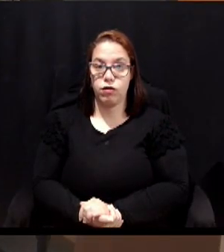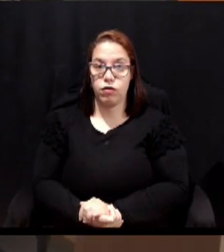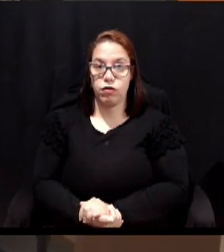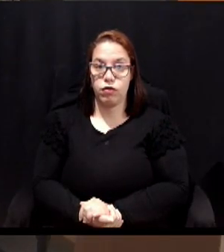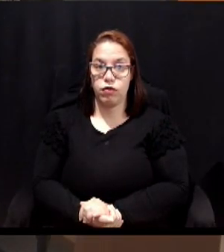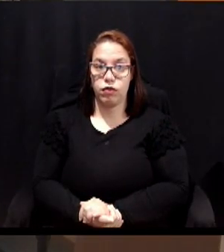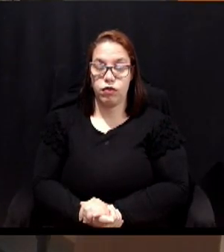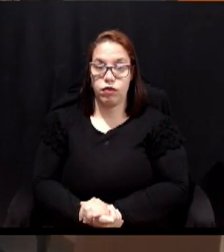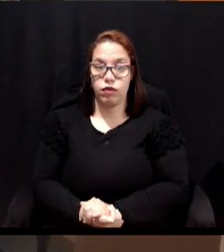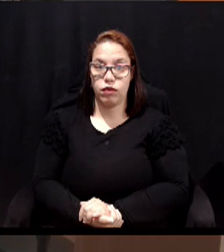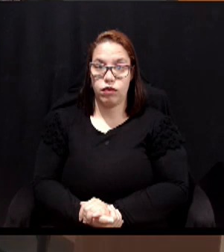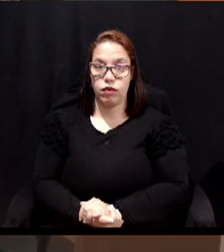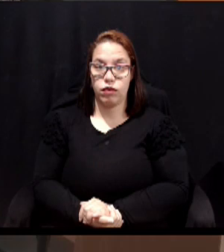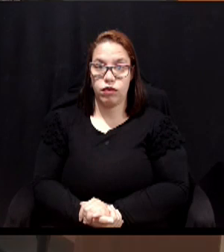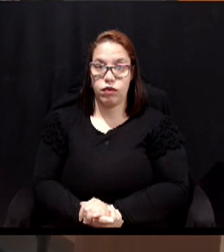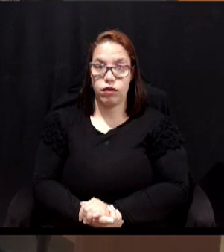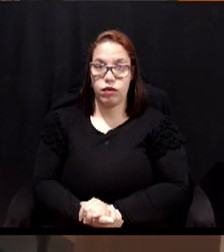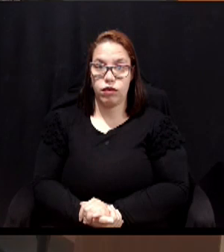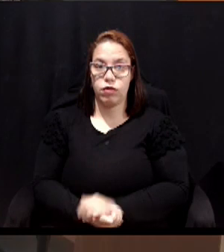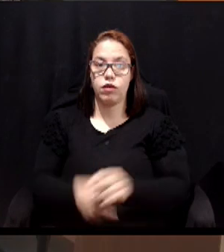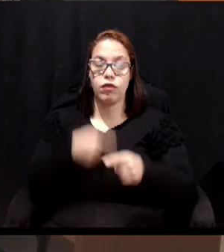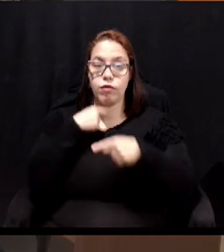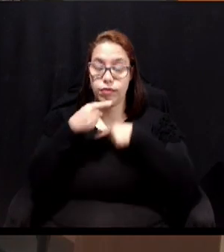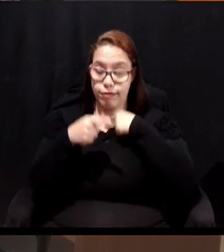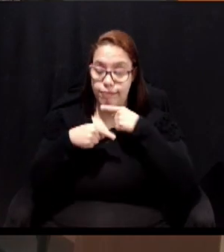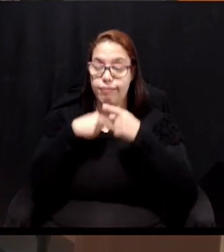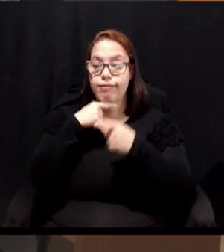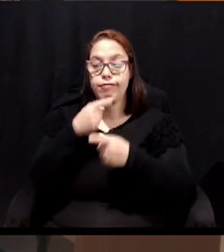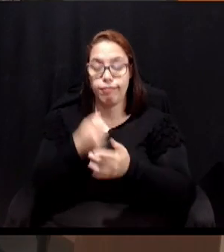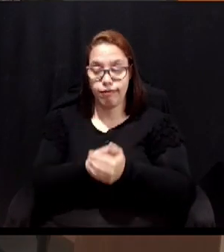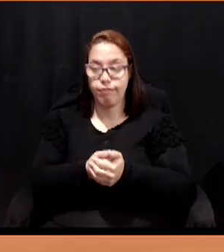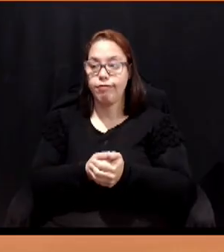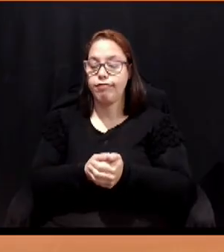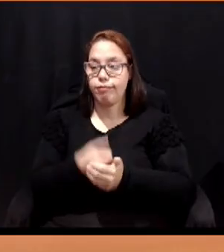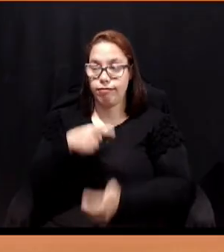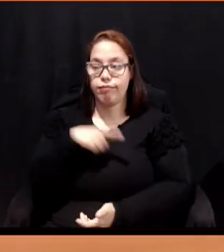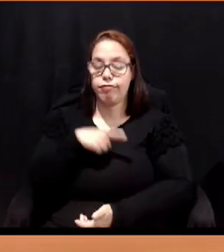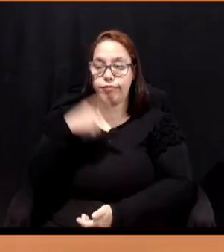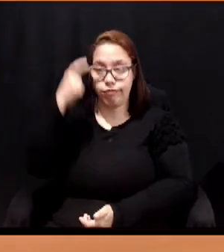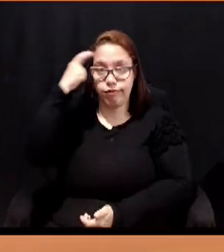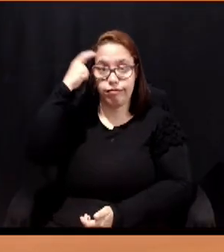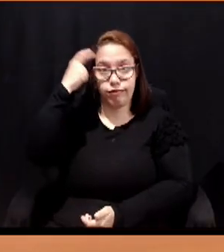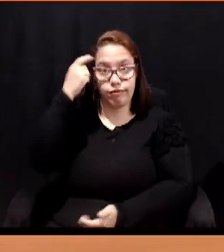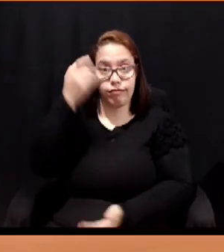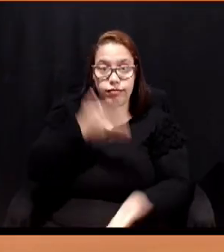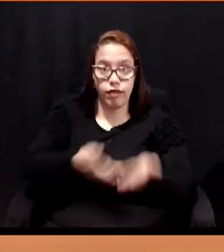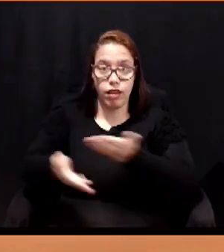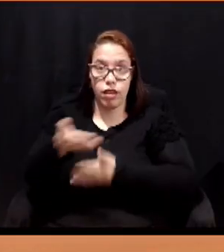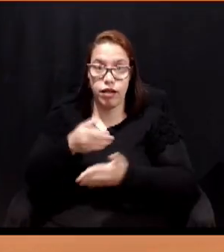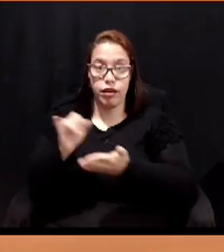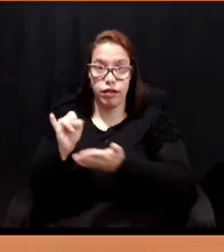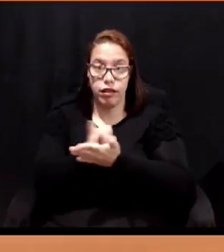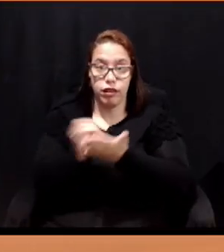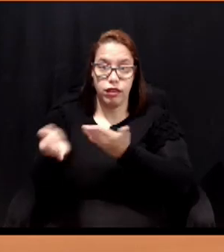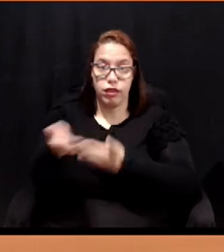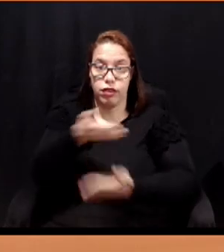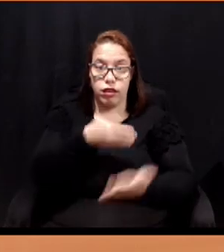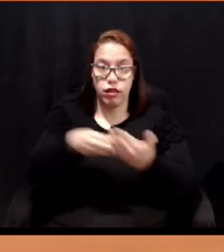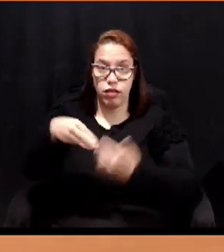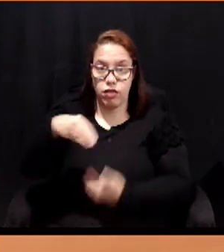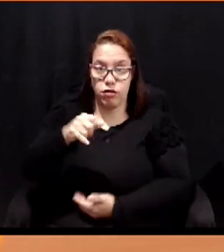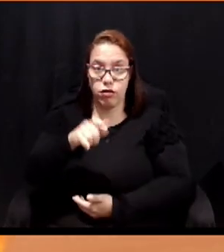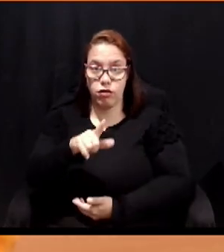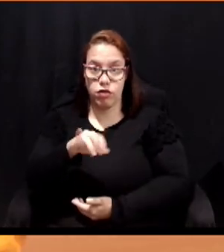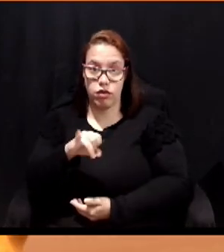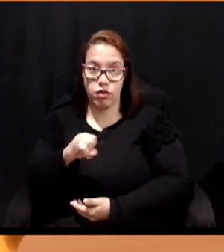Sem dúvida nenhuma, a gente tem que pensar nesse processo migratório. E o Maurinei lembra muito bem, né, que a gente